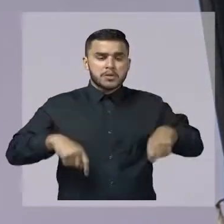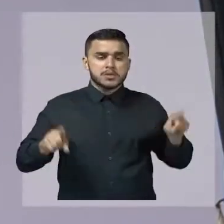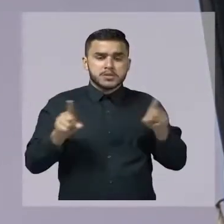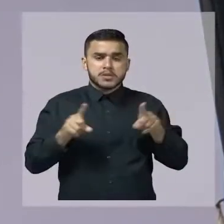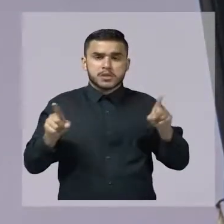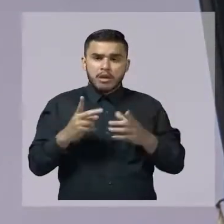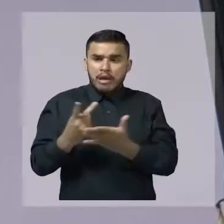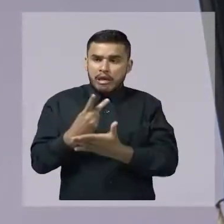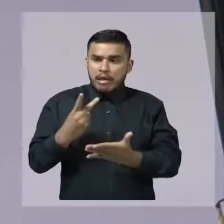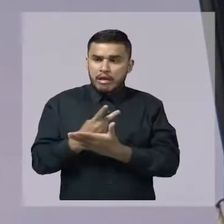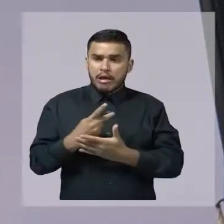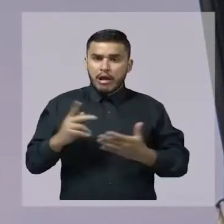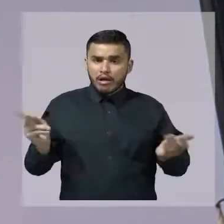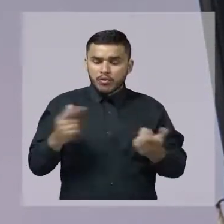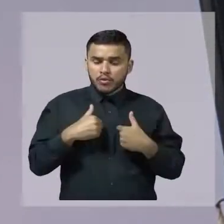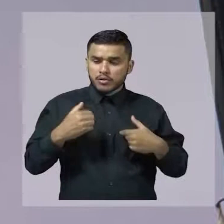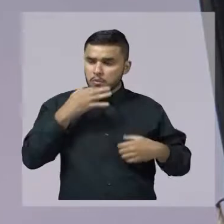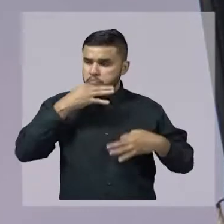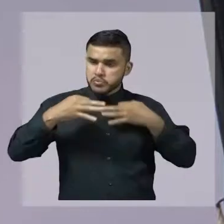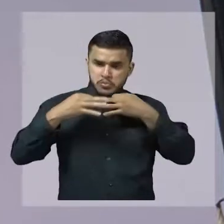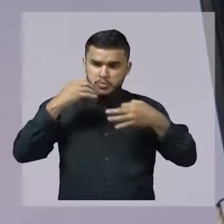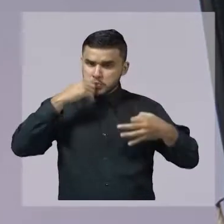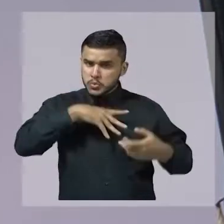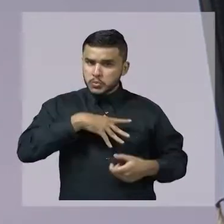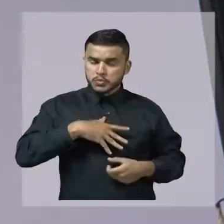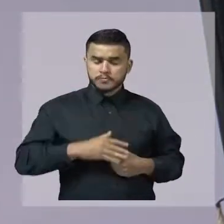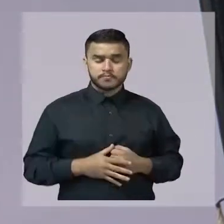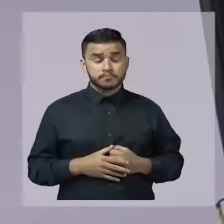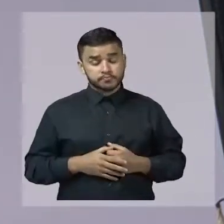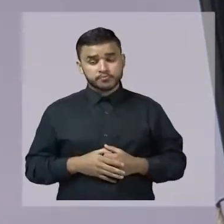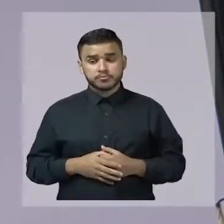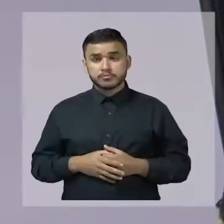de erros e, portanto, de Eu críticas. não penso